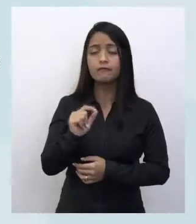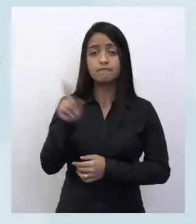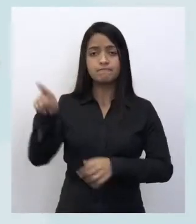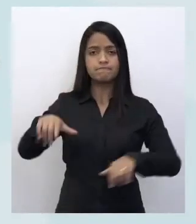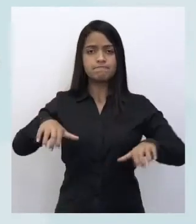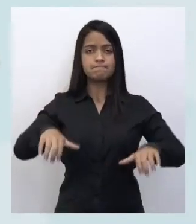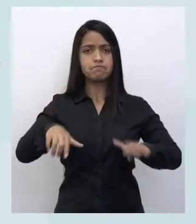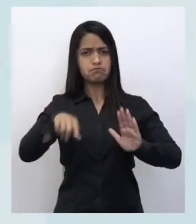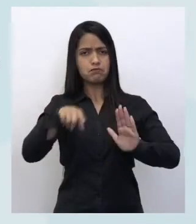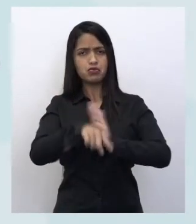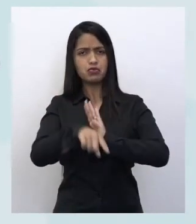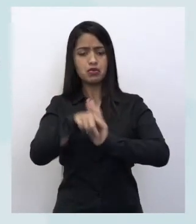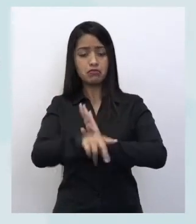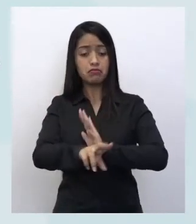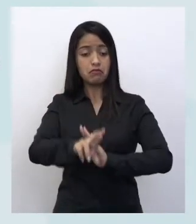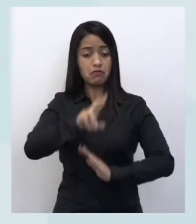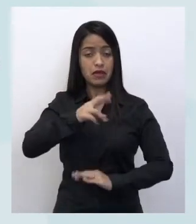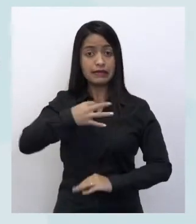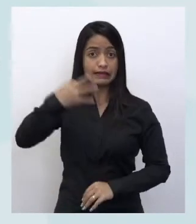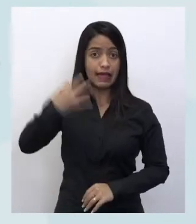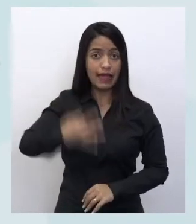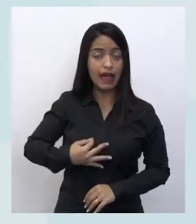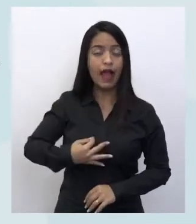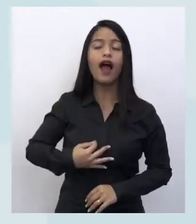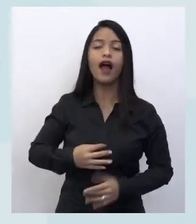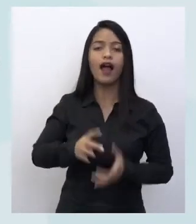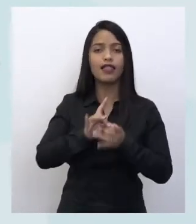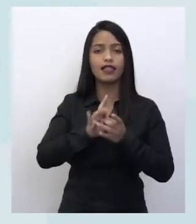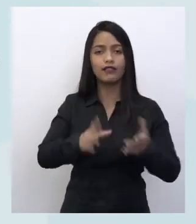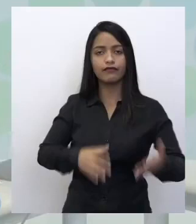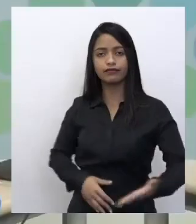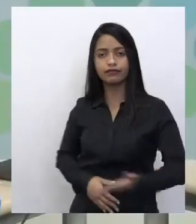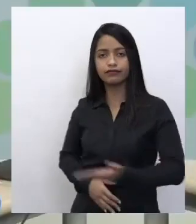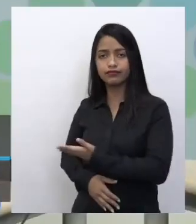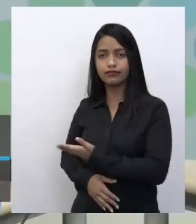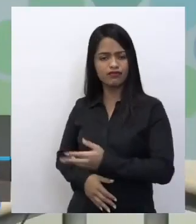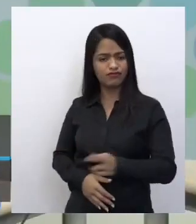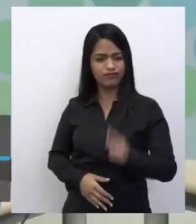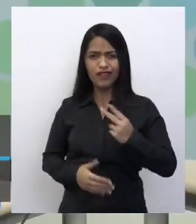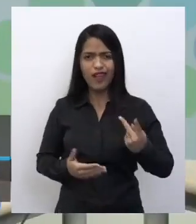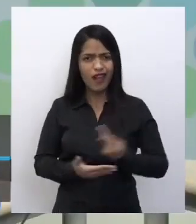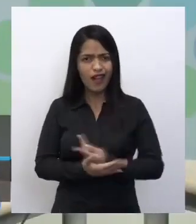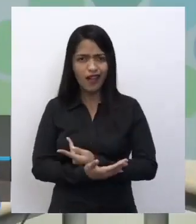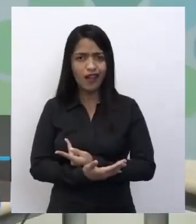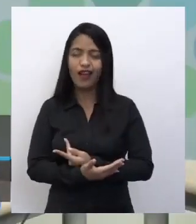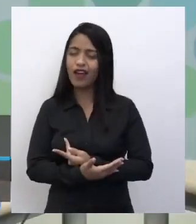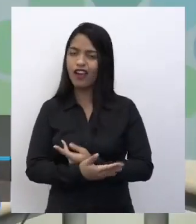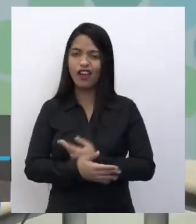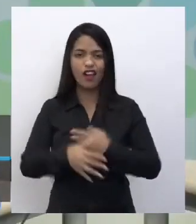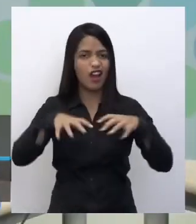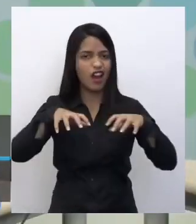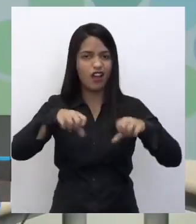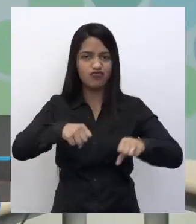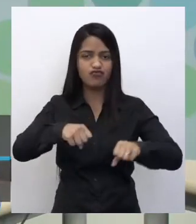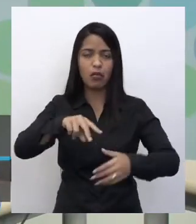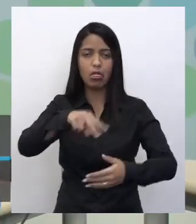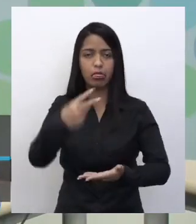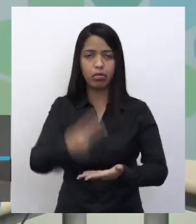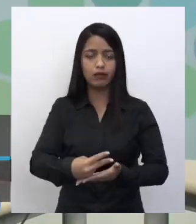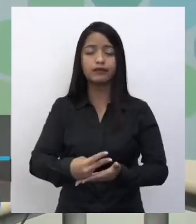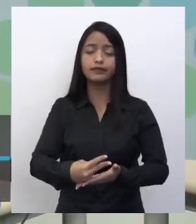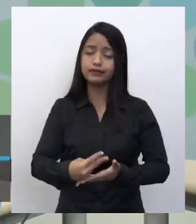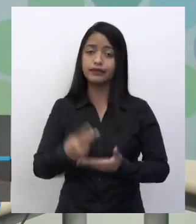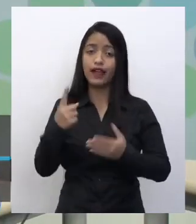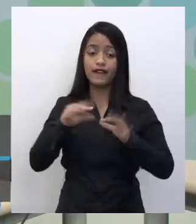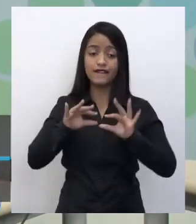por elas feitas, eram liberados para continuarem a viagem. Se não, eram eliminados, devorados, eita, né? Eita. E aí era o quê? Decifra-me ou te